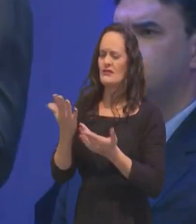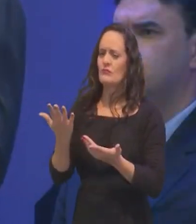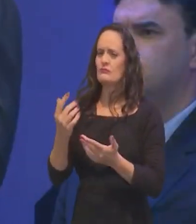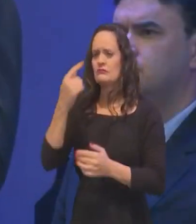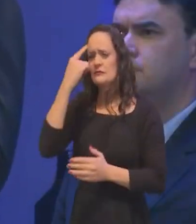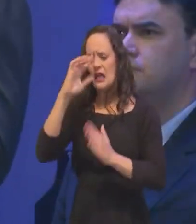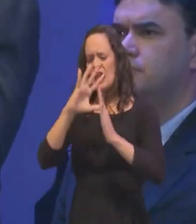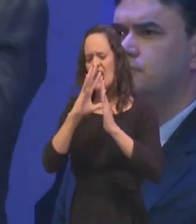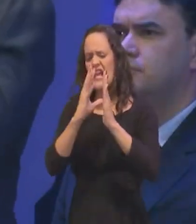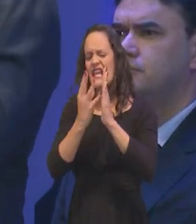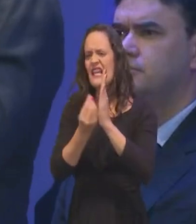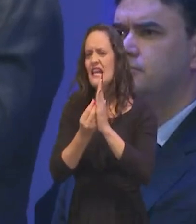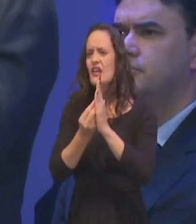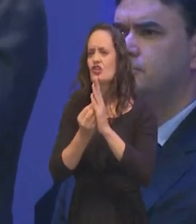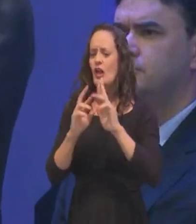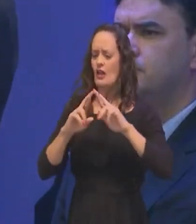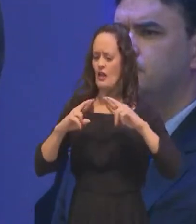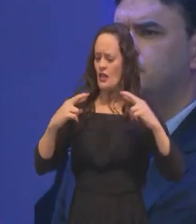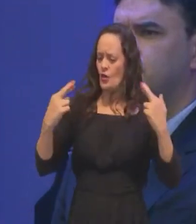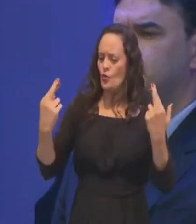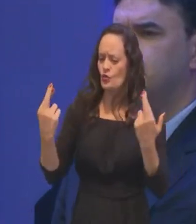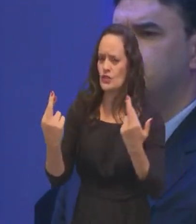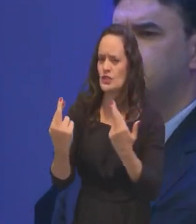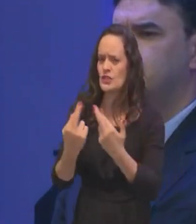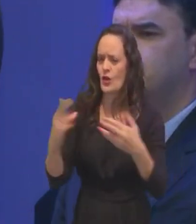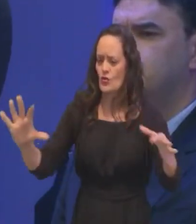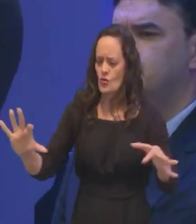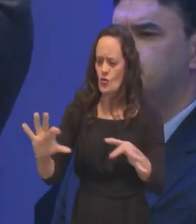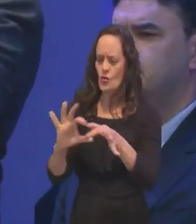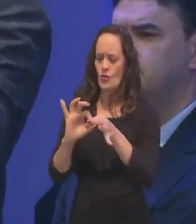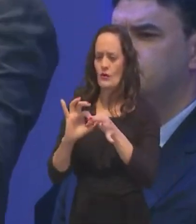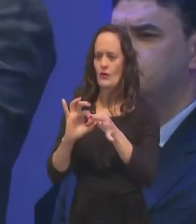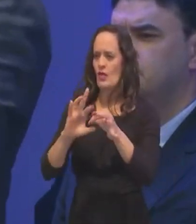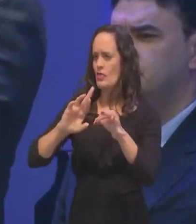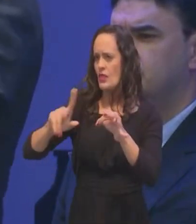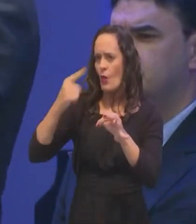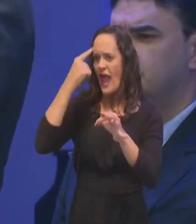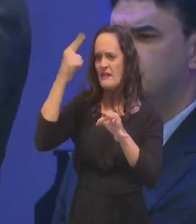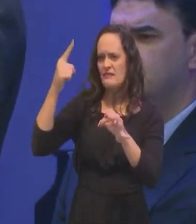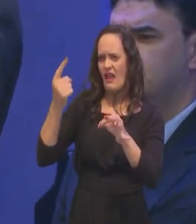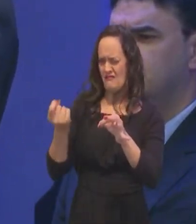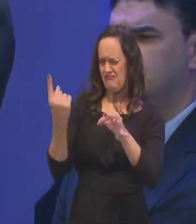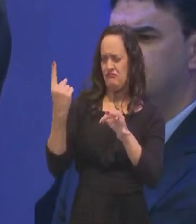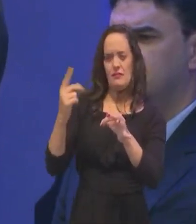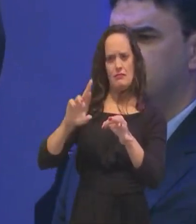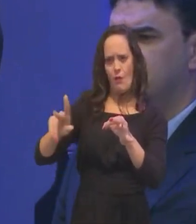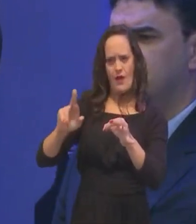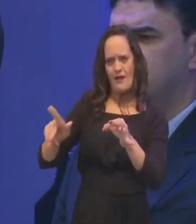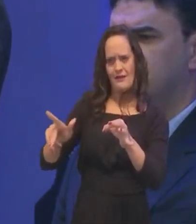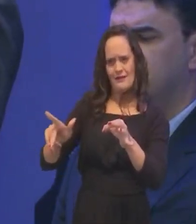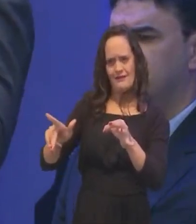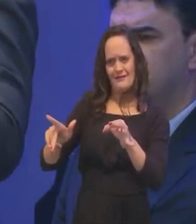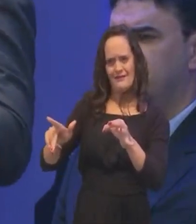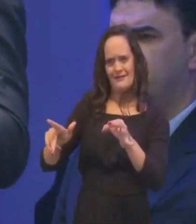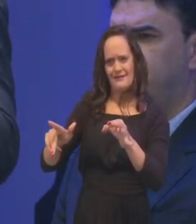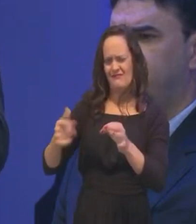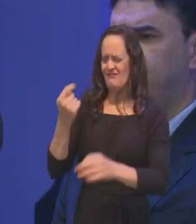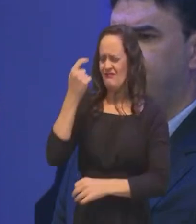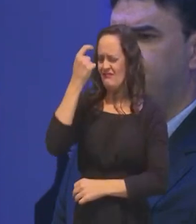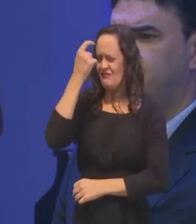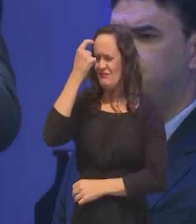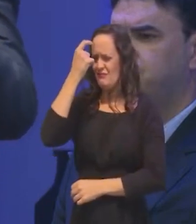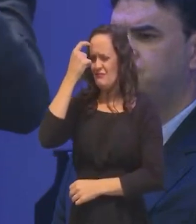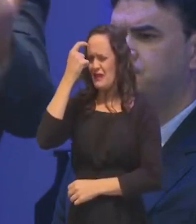de reunião, de ajuntamento, não é uma ideia estranha no Antigo Testamento, que possui ali a